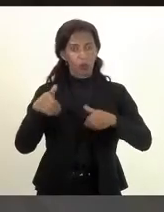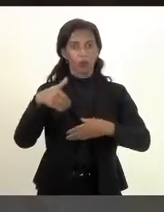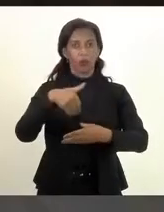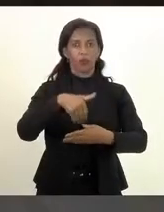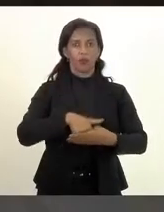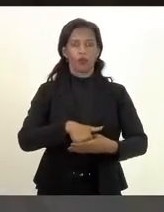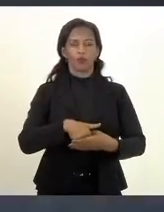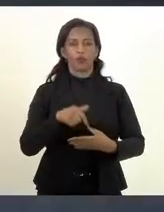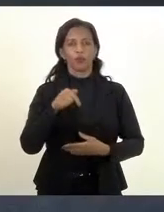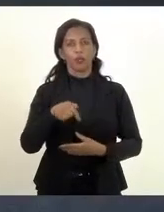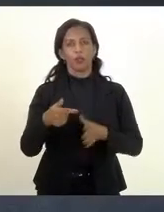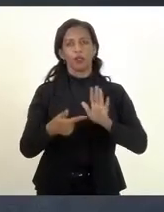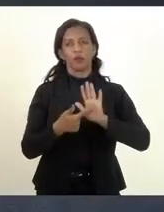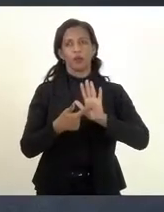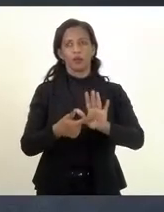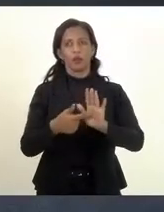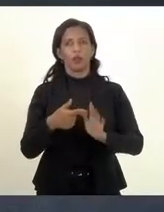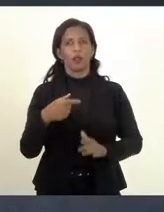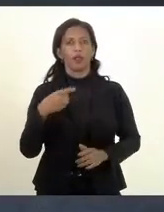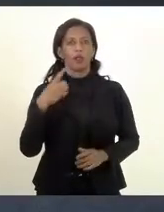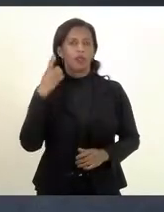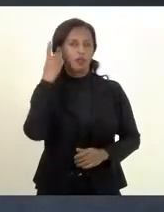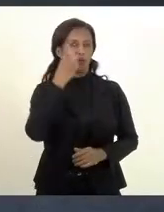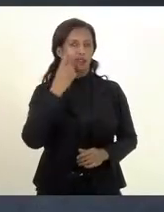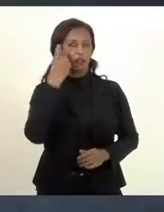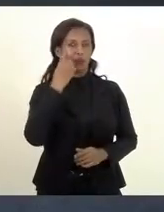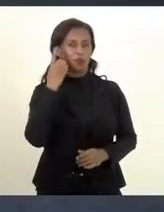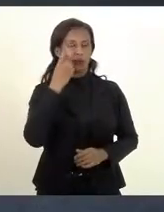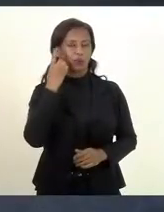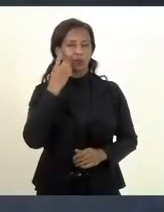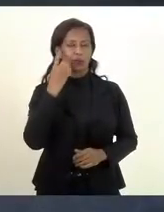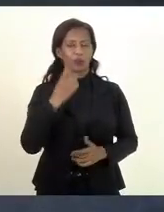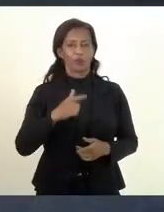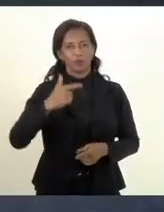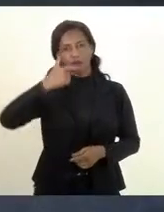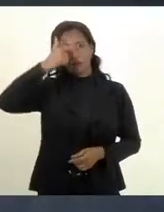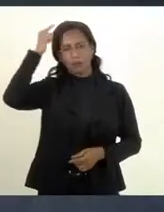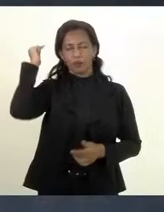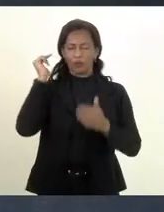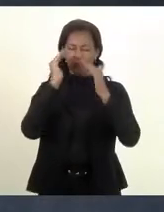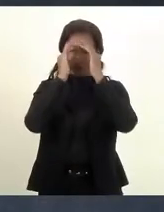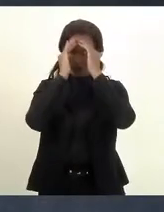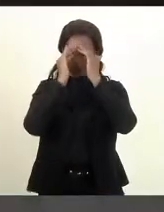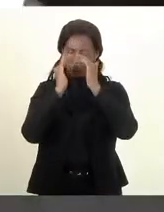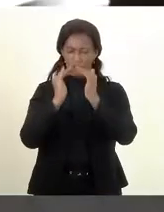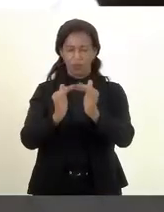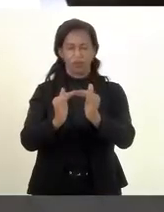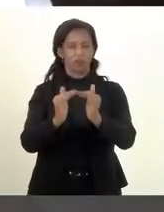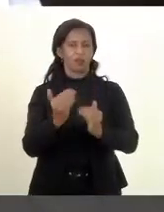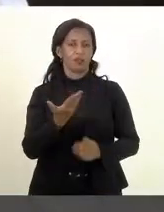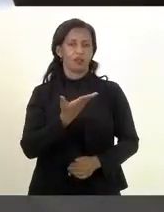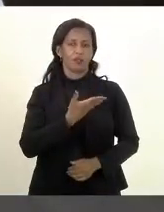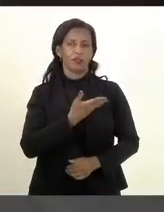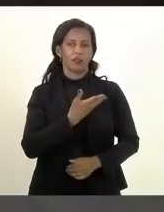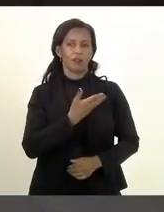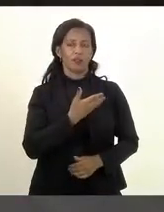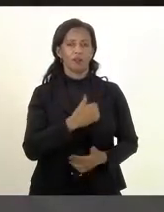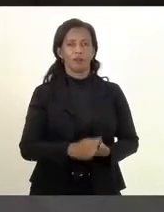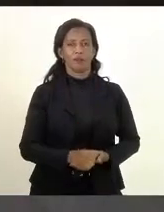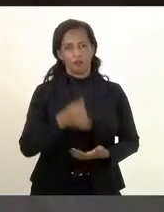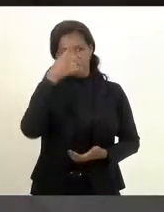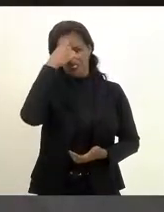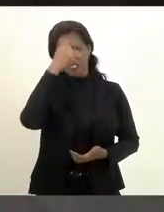aqui, do que apresentou o deputado Luiz Paulo. Eu vou manter o meu parecer, muito respeitosamente ao meu colega, entendendo a divergência,